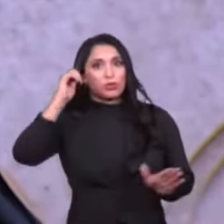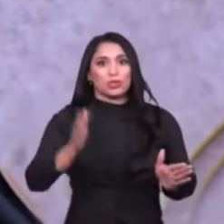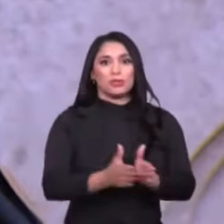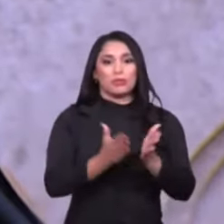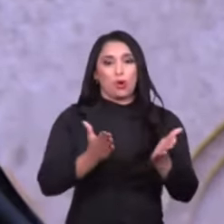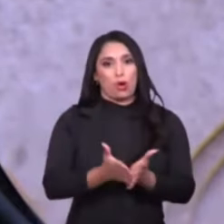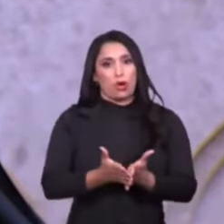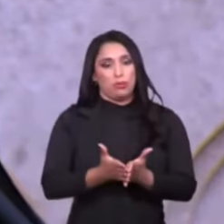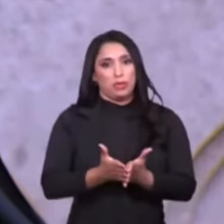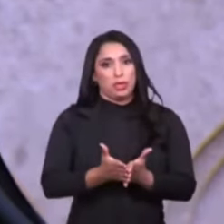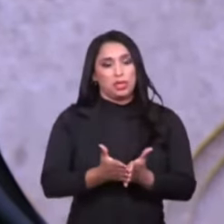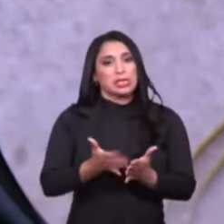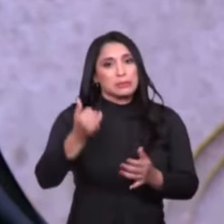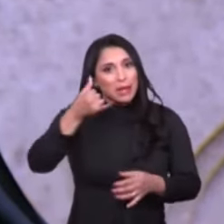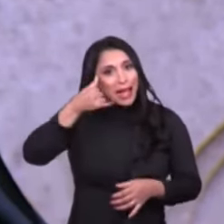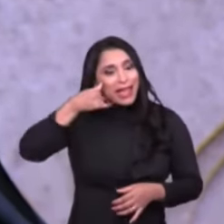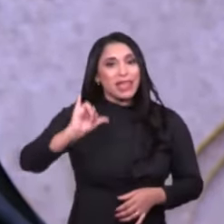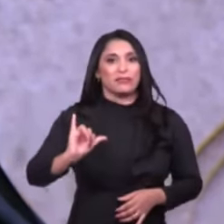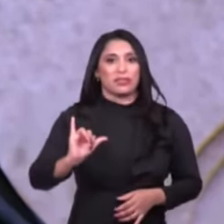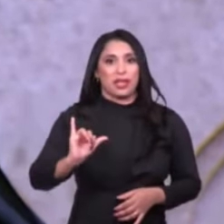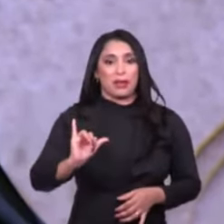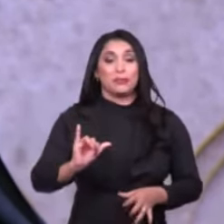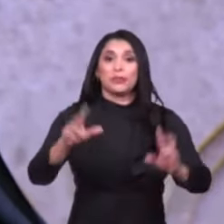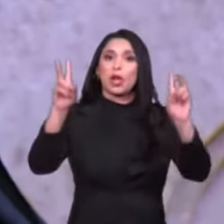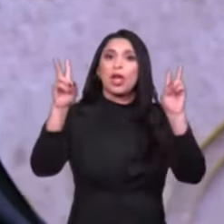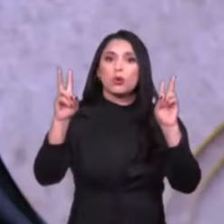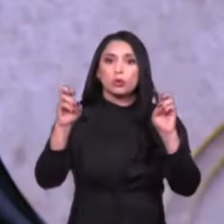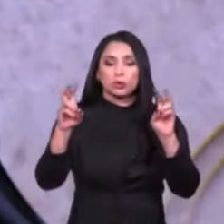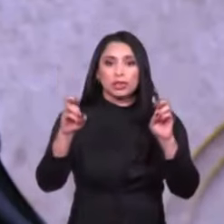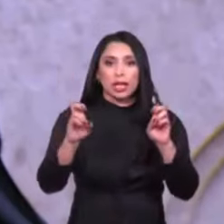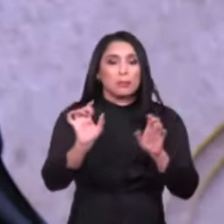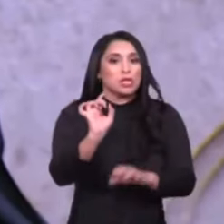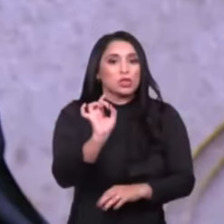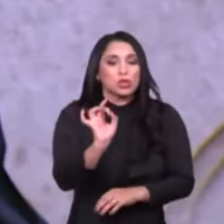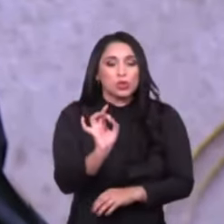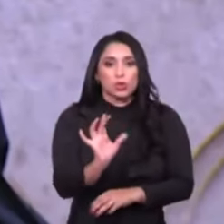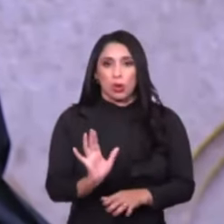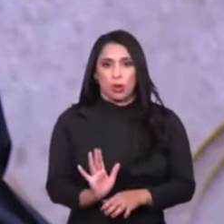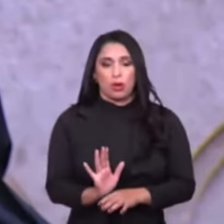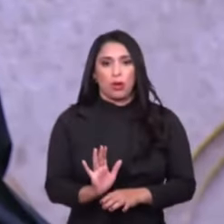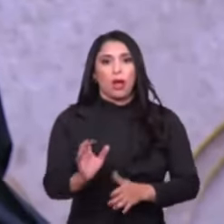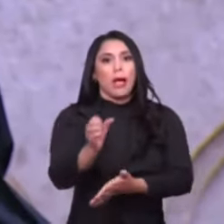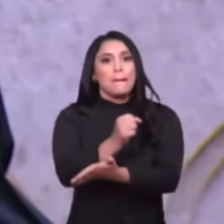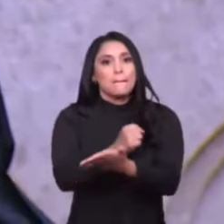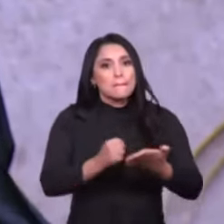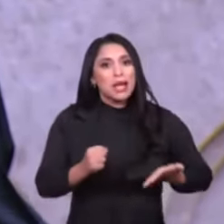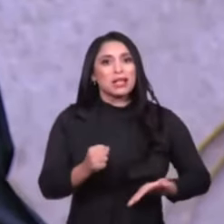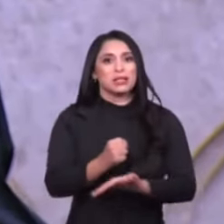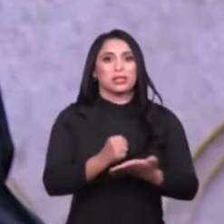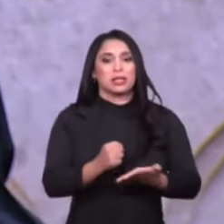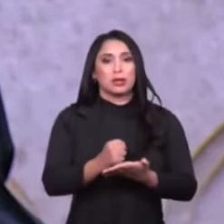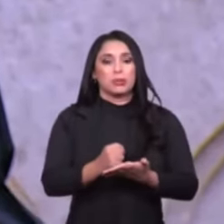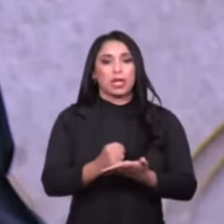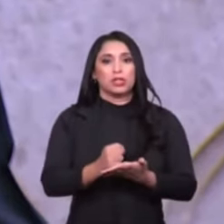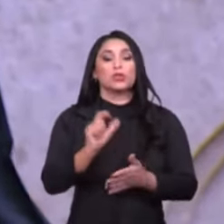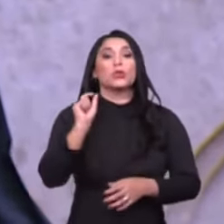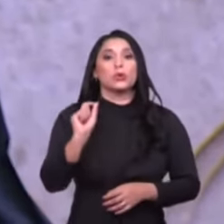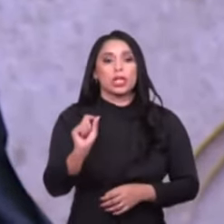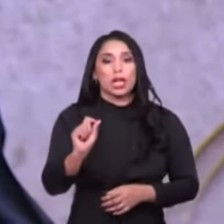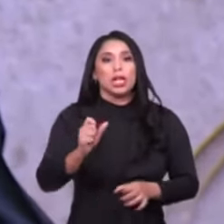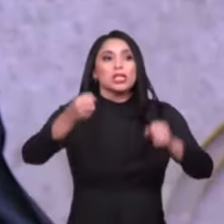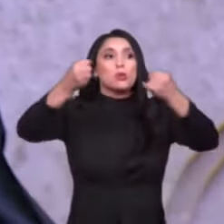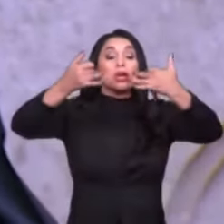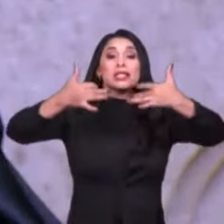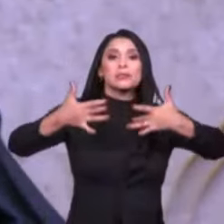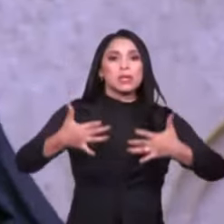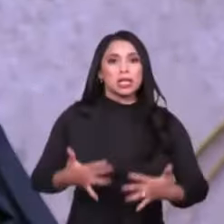é disso que nós estamos tratando aqui. Basicamente, essencialmente, definir qual